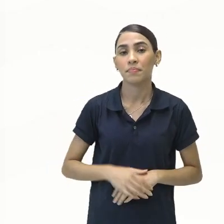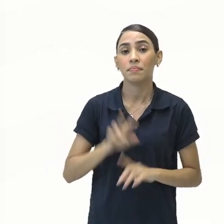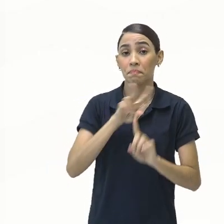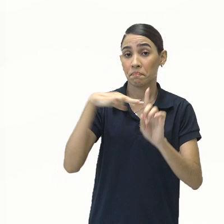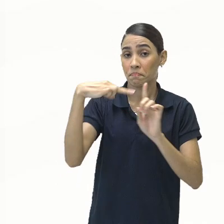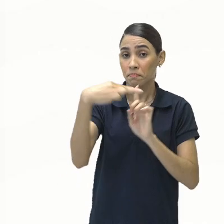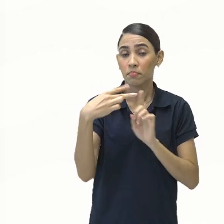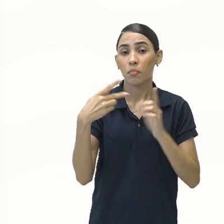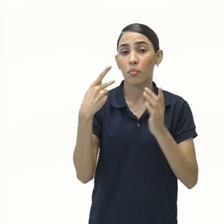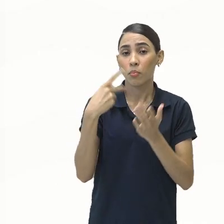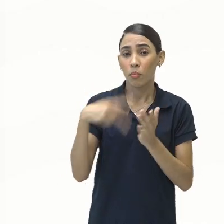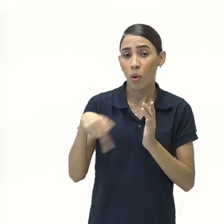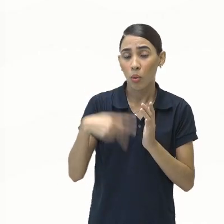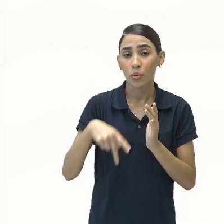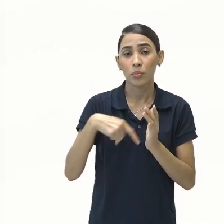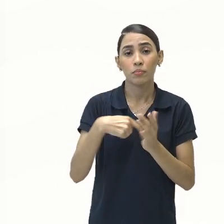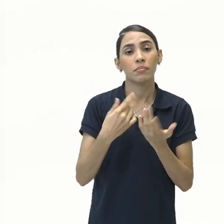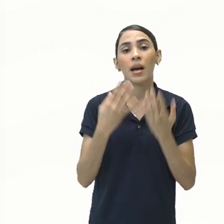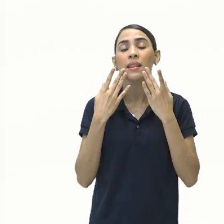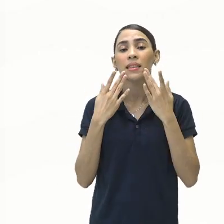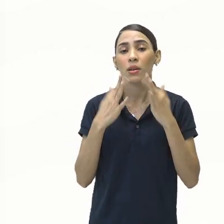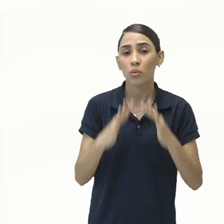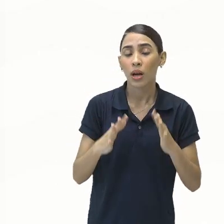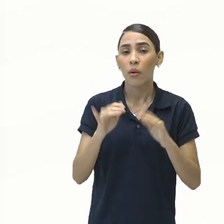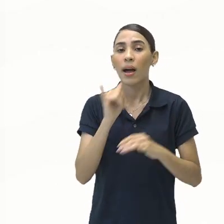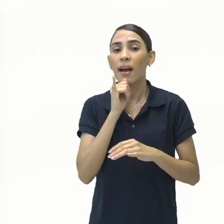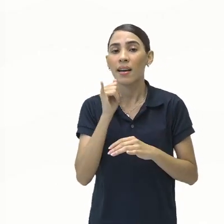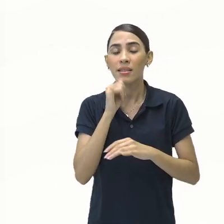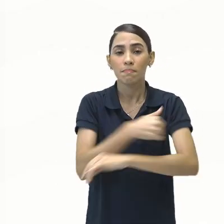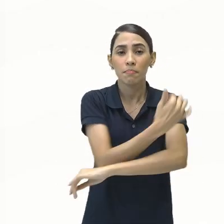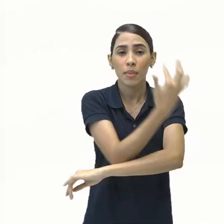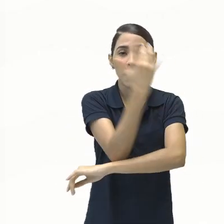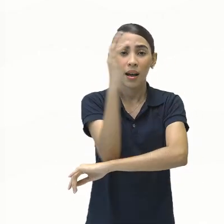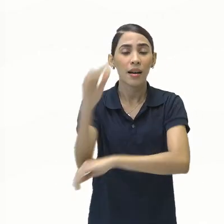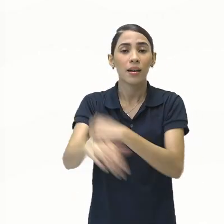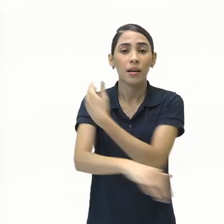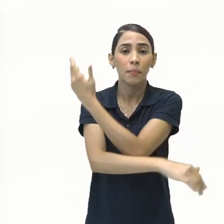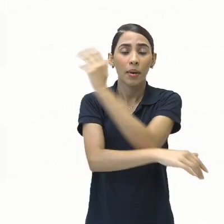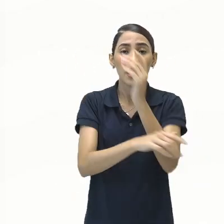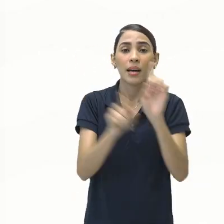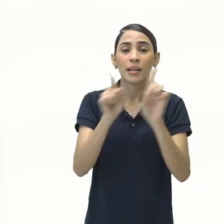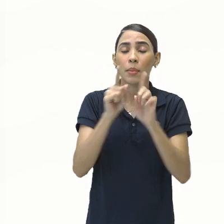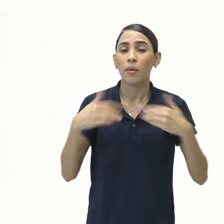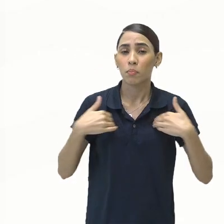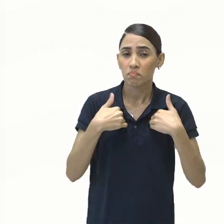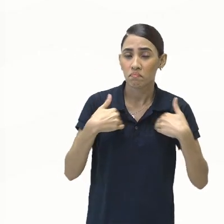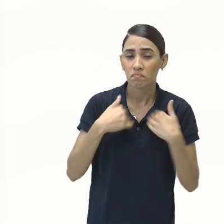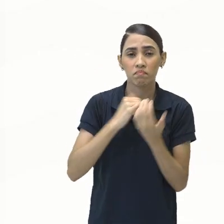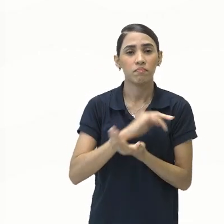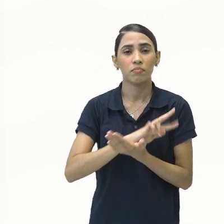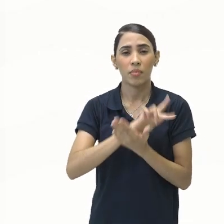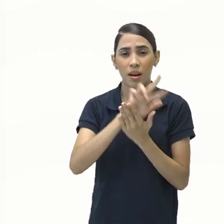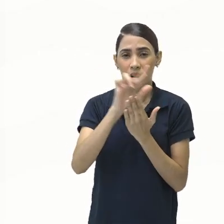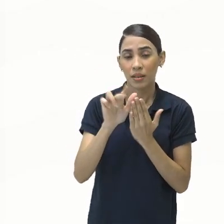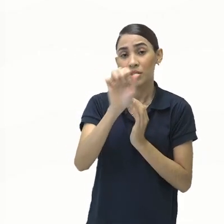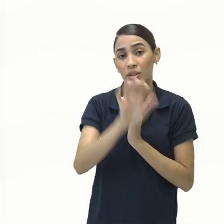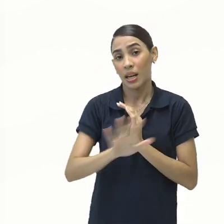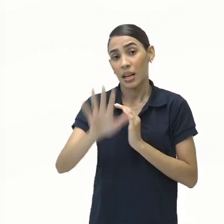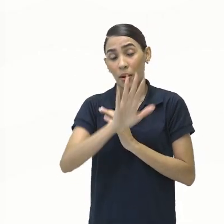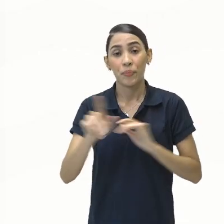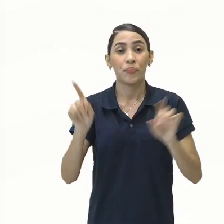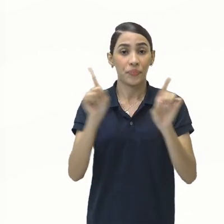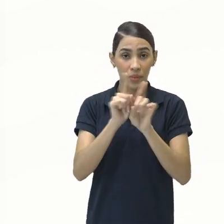vista natural, como, por exemplo, através da vegetação, da fauna, da flora, de uma forma geral, tá bom?